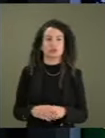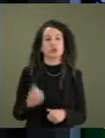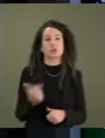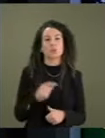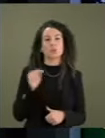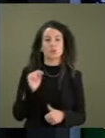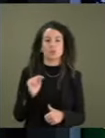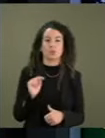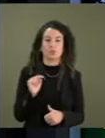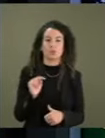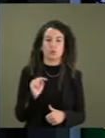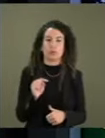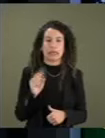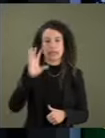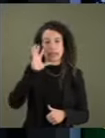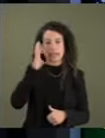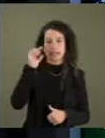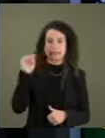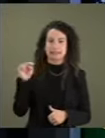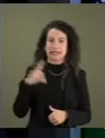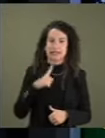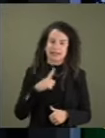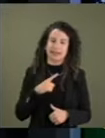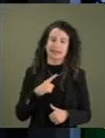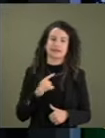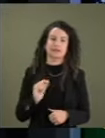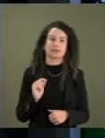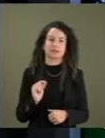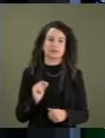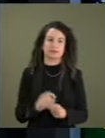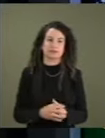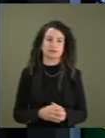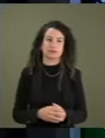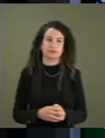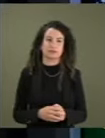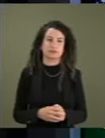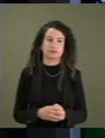dessa decisão aí que está sendo